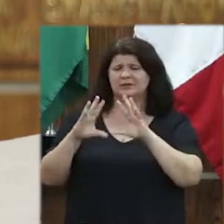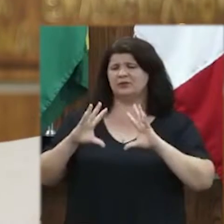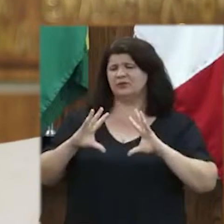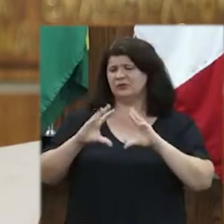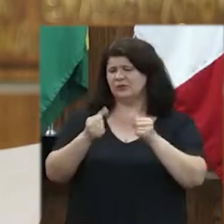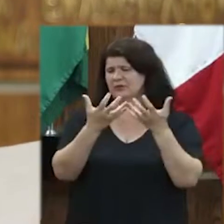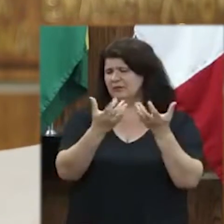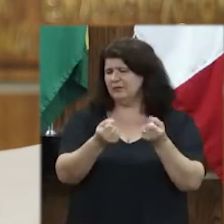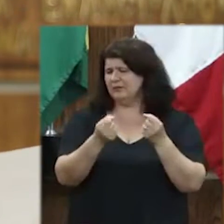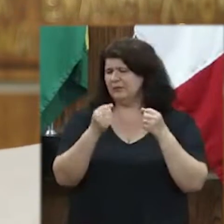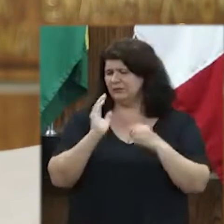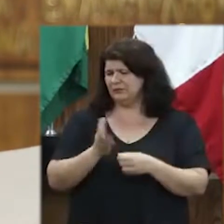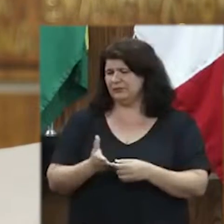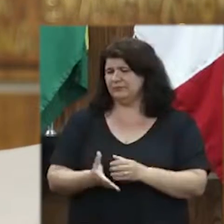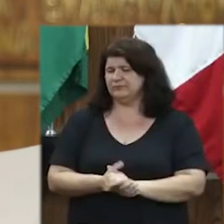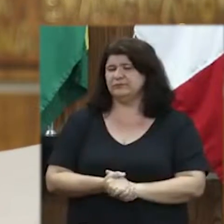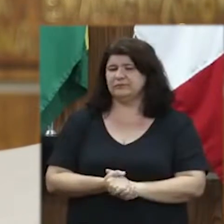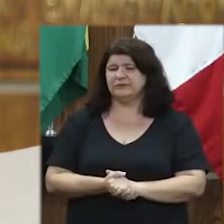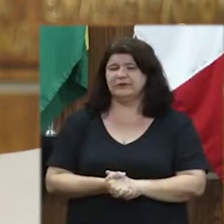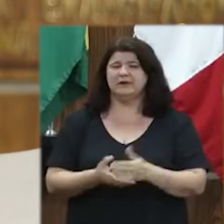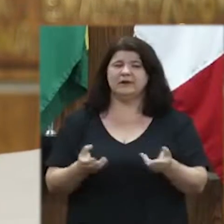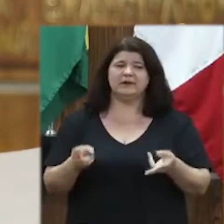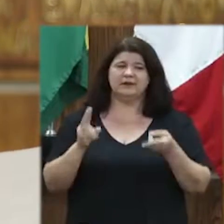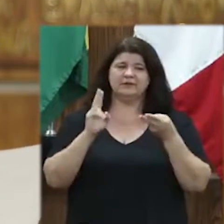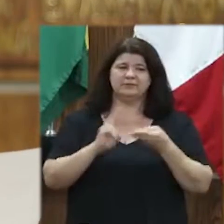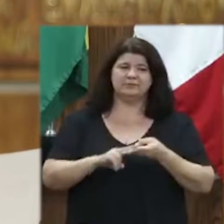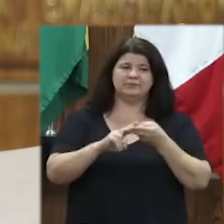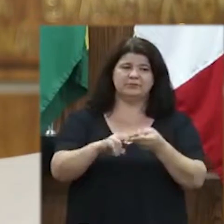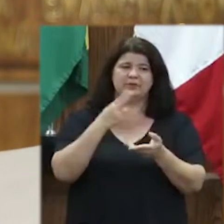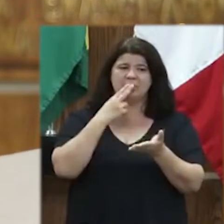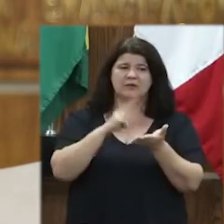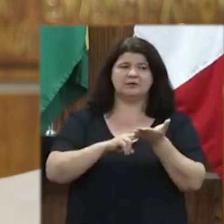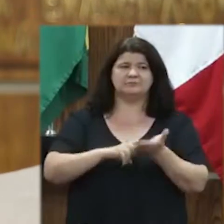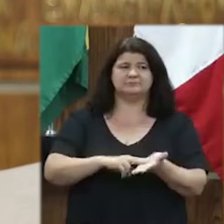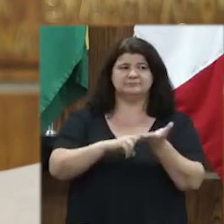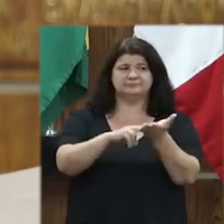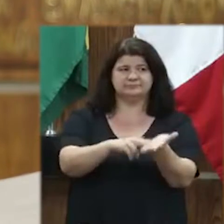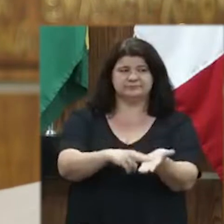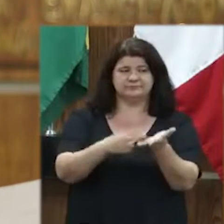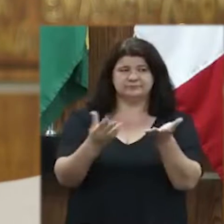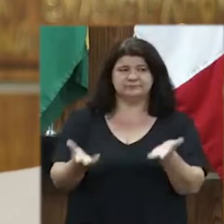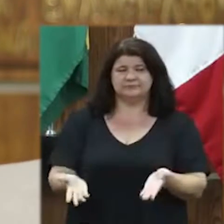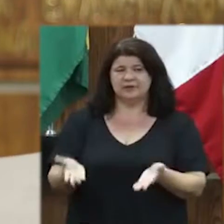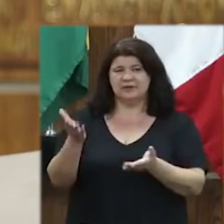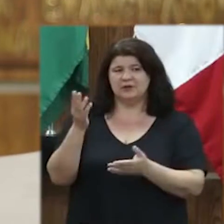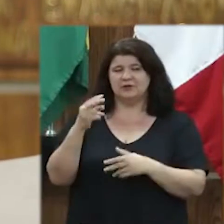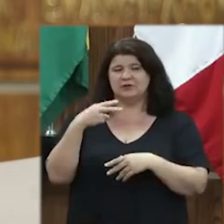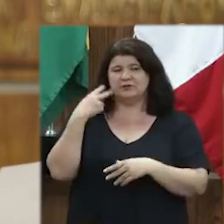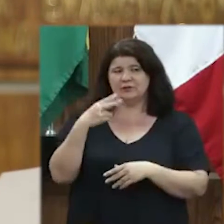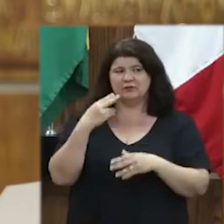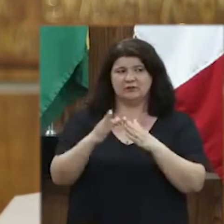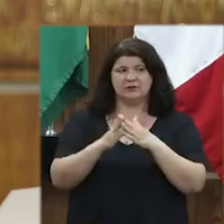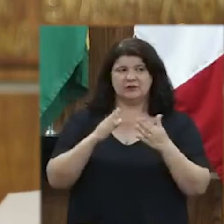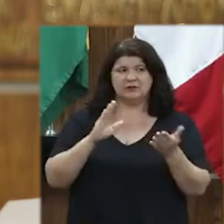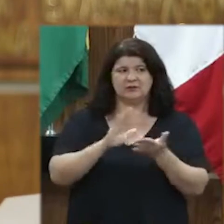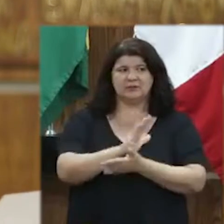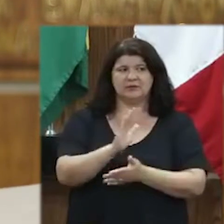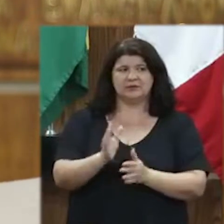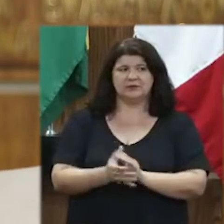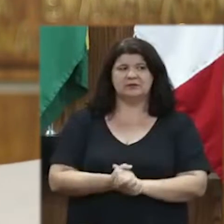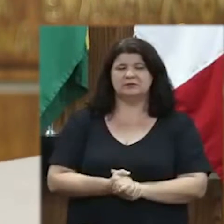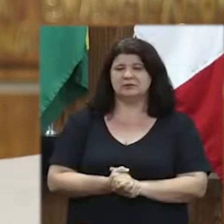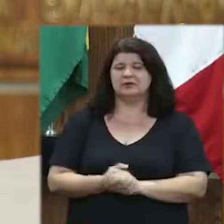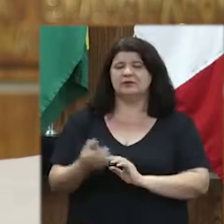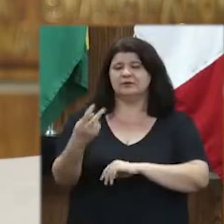recebido, é a questão das entregas de correspondências pelo correio. Senhor presidente, senhores vereadores, requerimento.